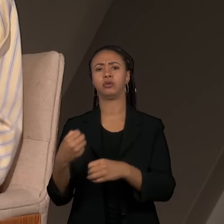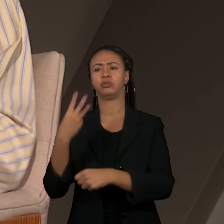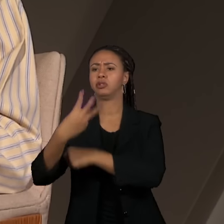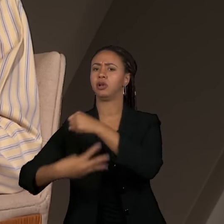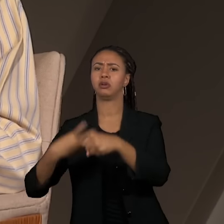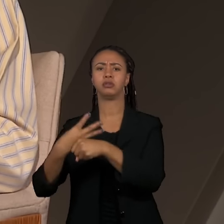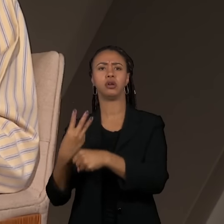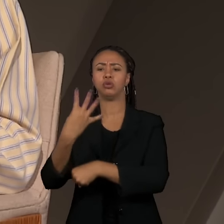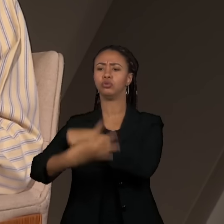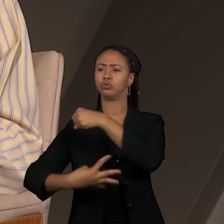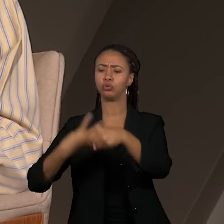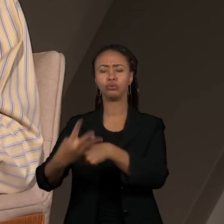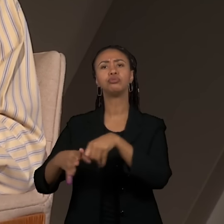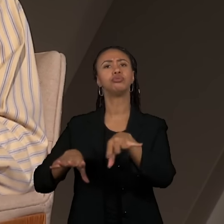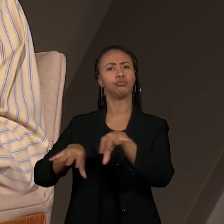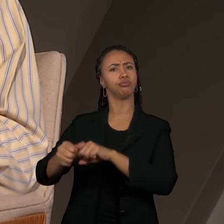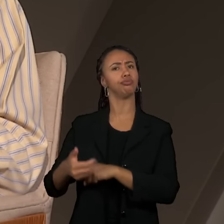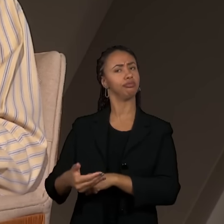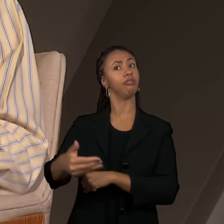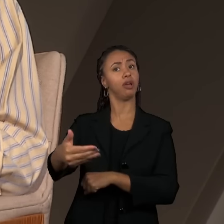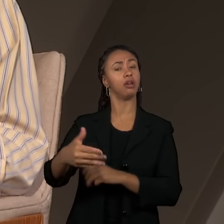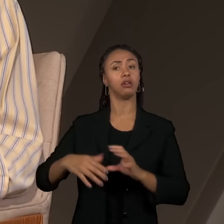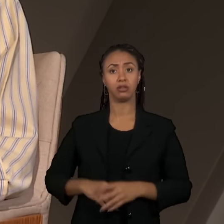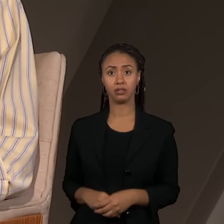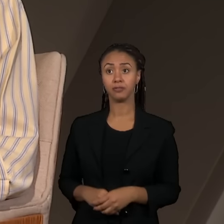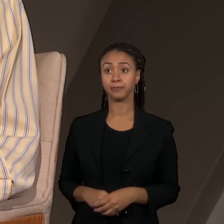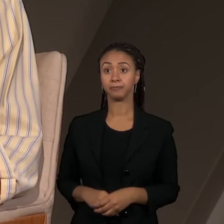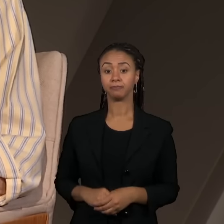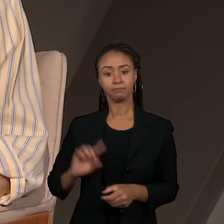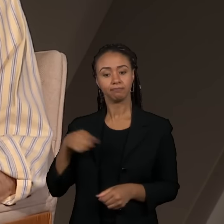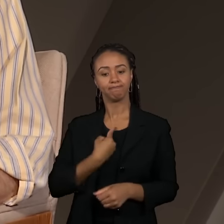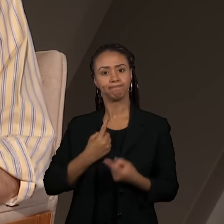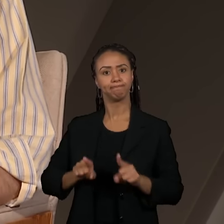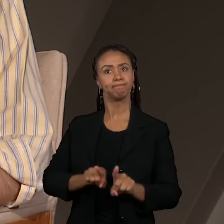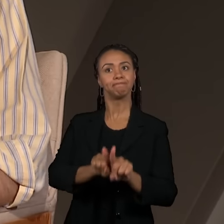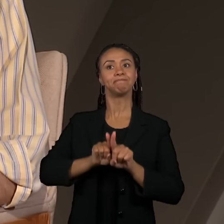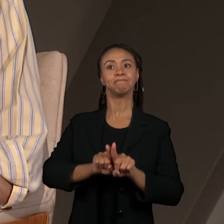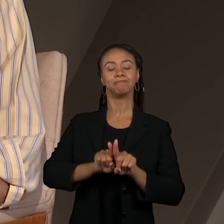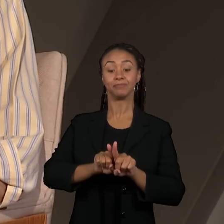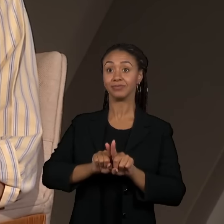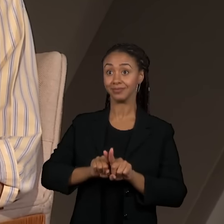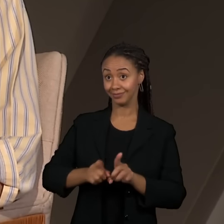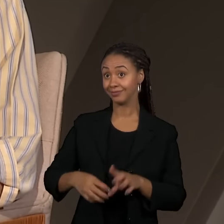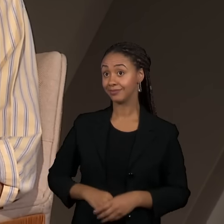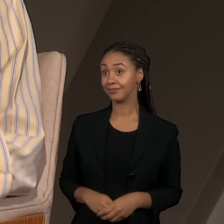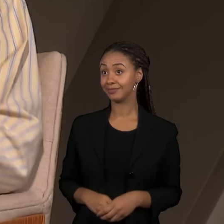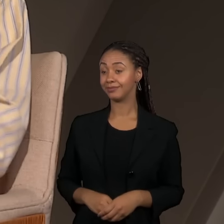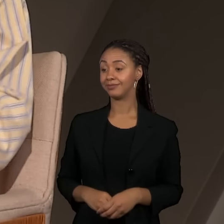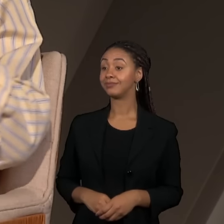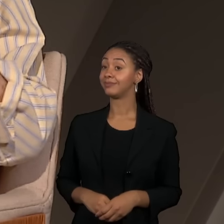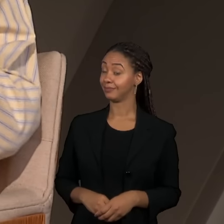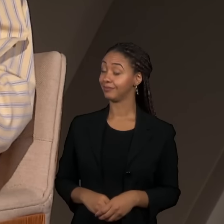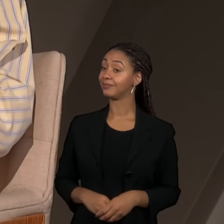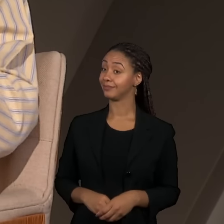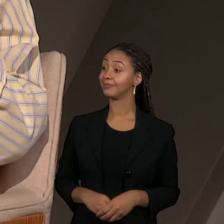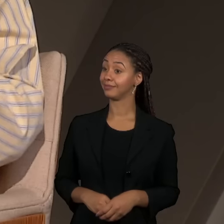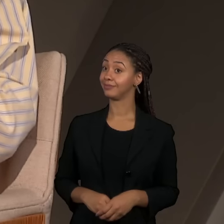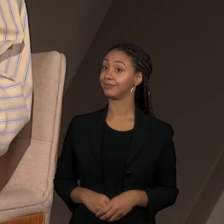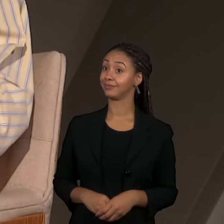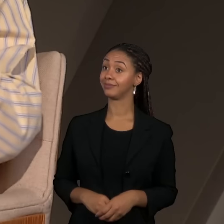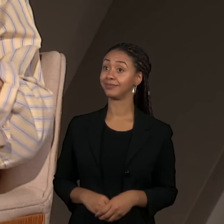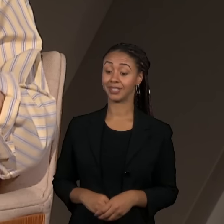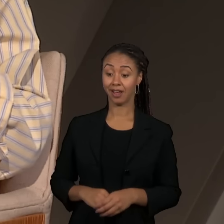que você entrou aqui né para para trabalhar então eh isso aí tá dentro